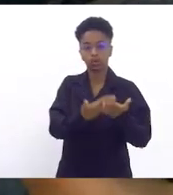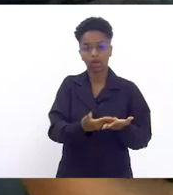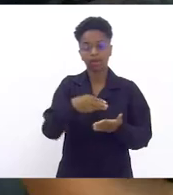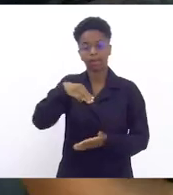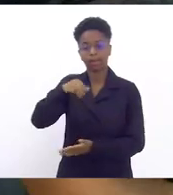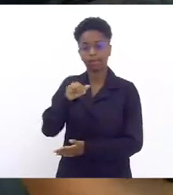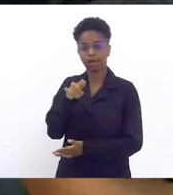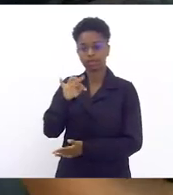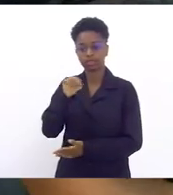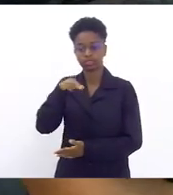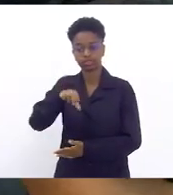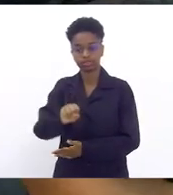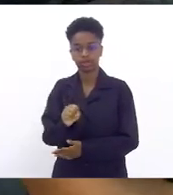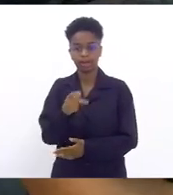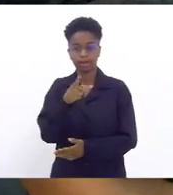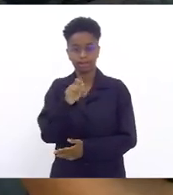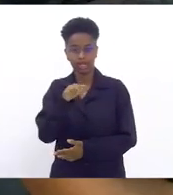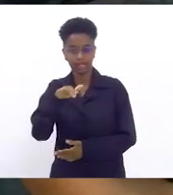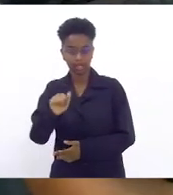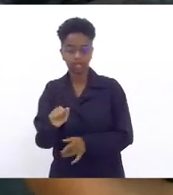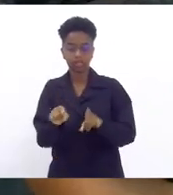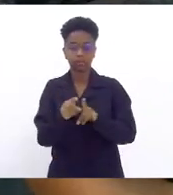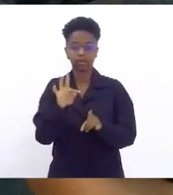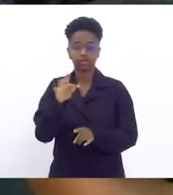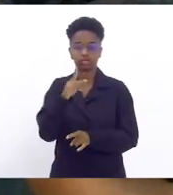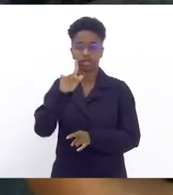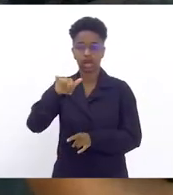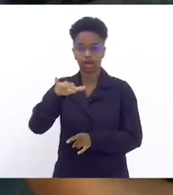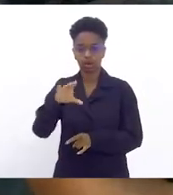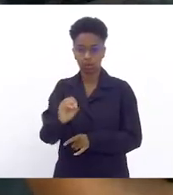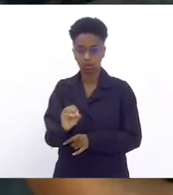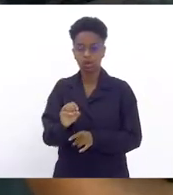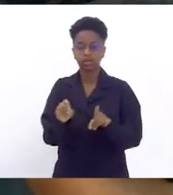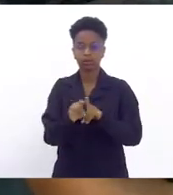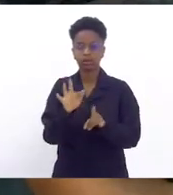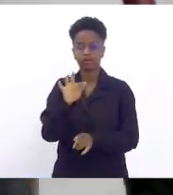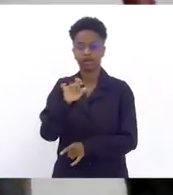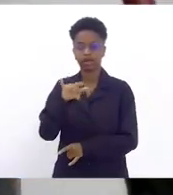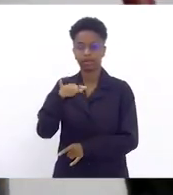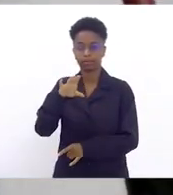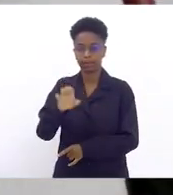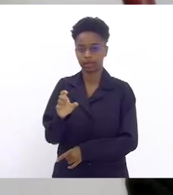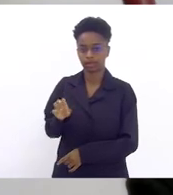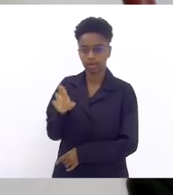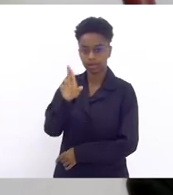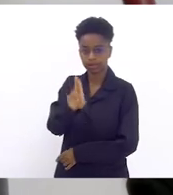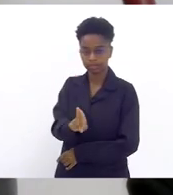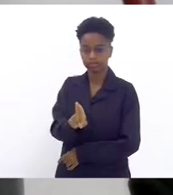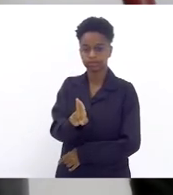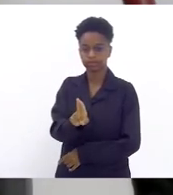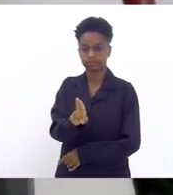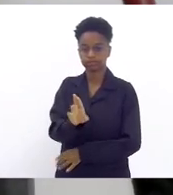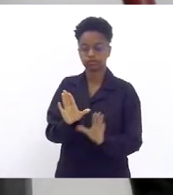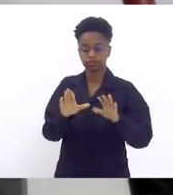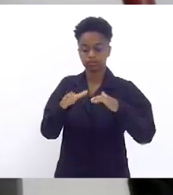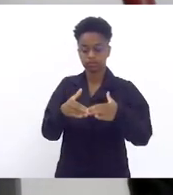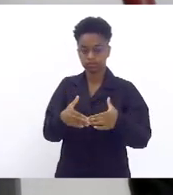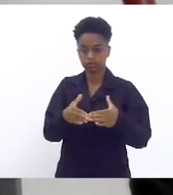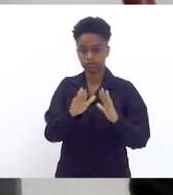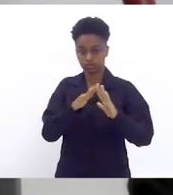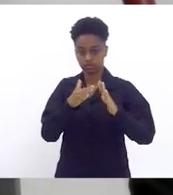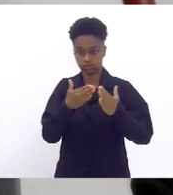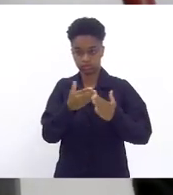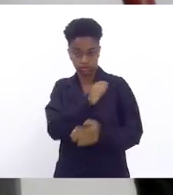falar sobre isso Thiago Santos que tá no ifan e o Felipe que representa a comunidade estudantil